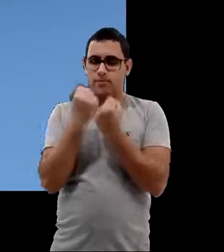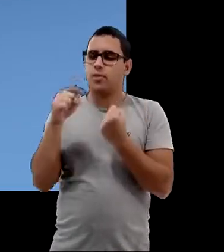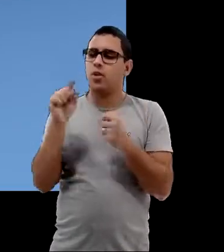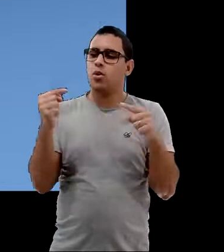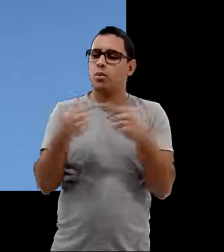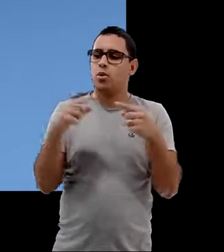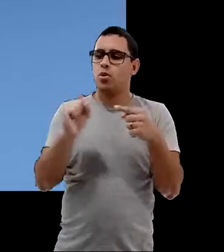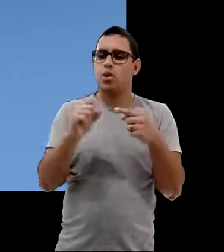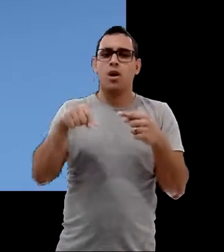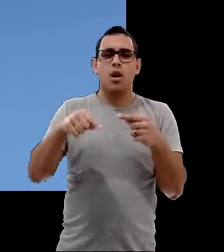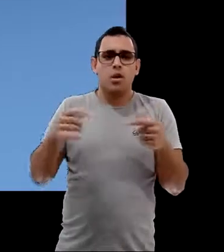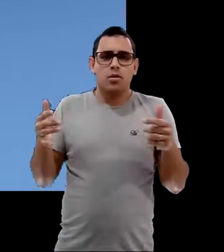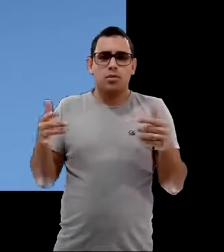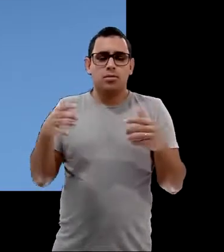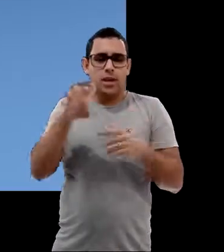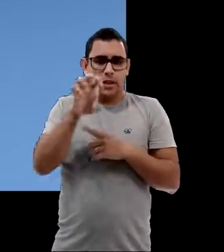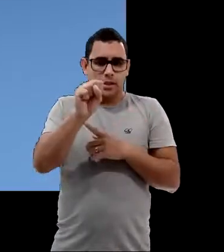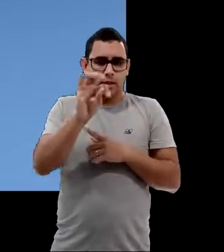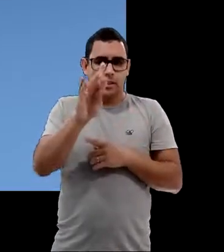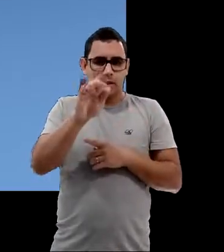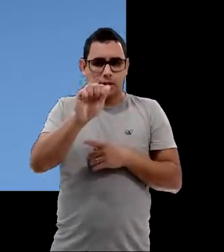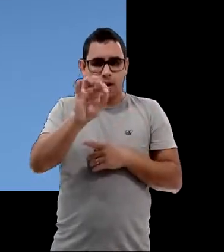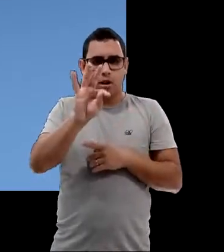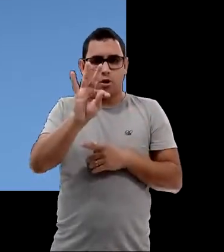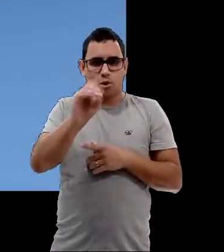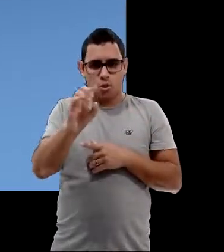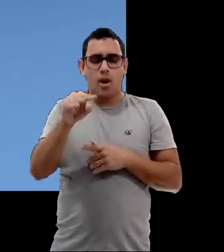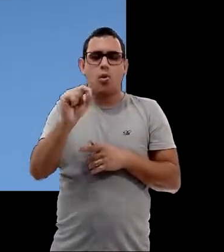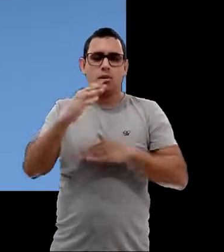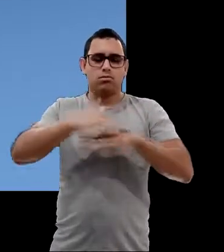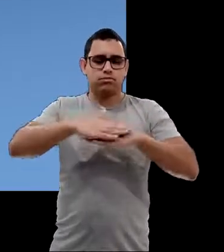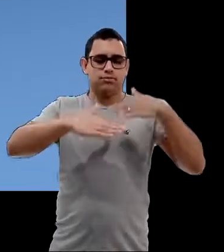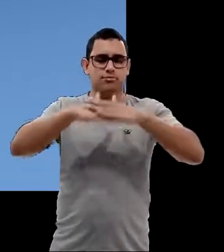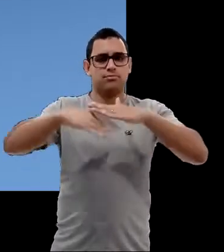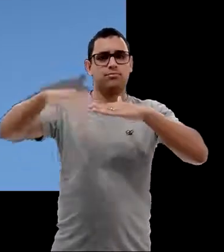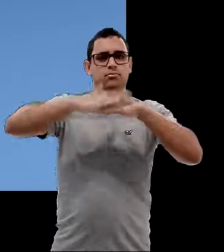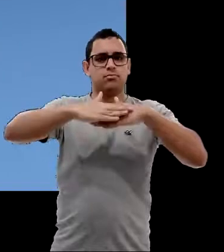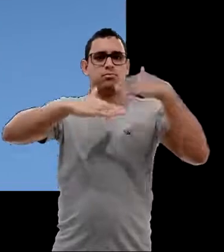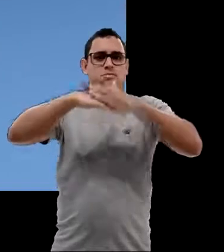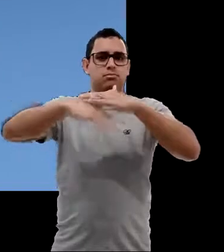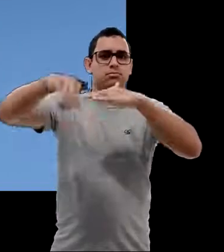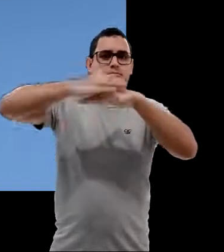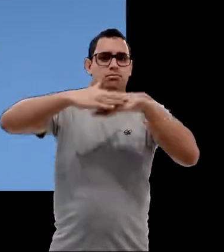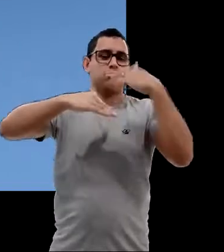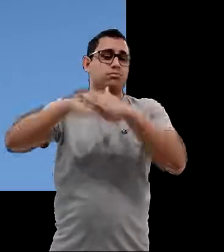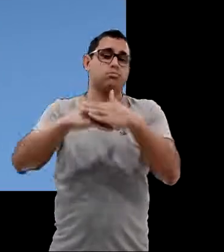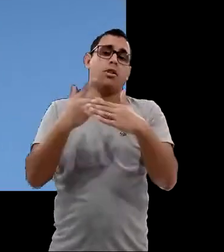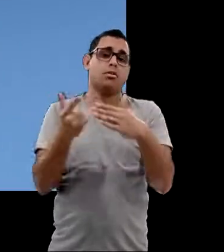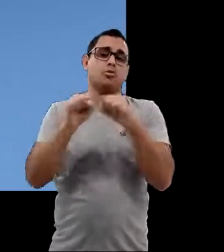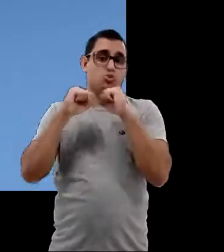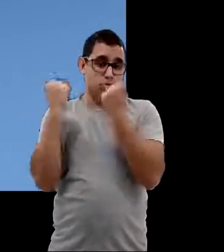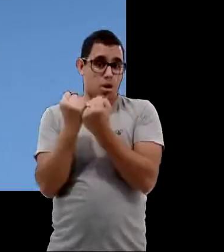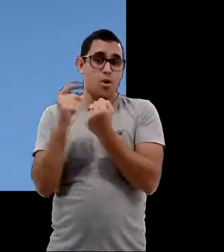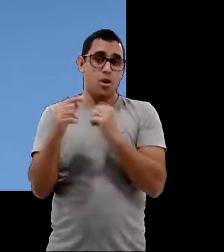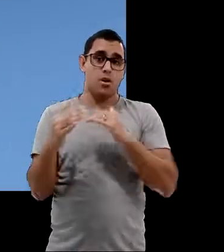extrato. Extrato quer dizer camadas ou camada. Então, cada extrato é uma camada dentro da